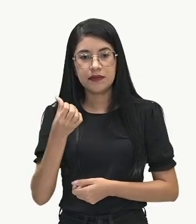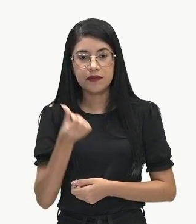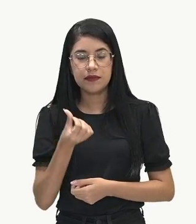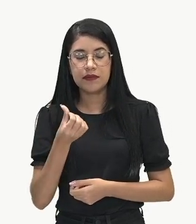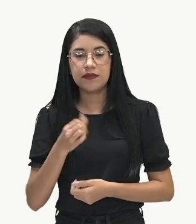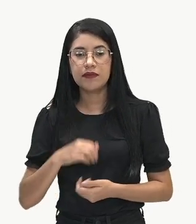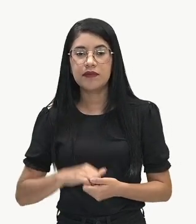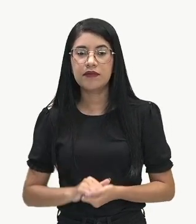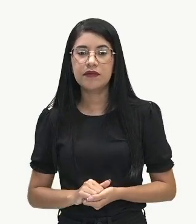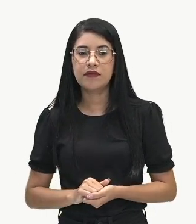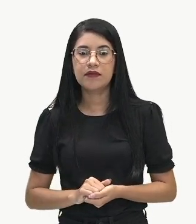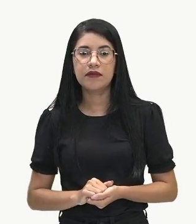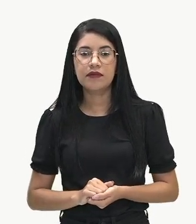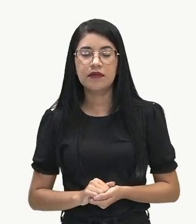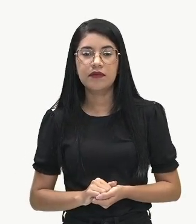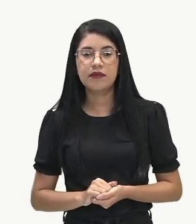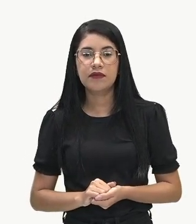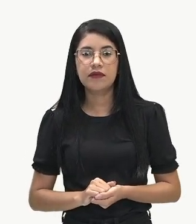336,6.